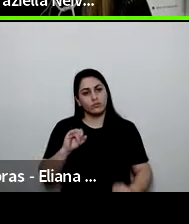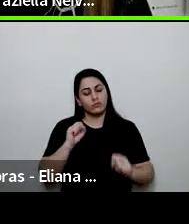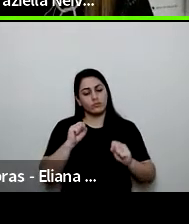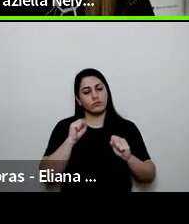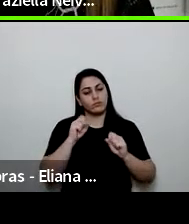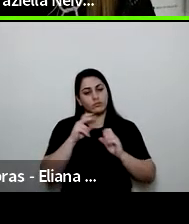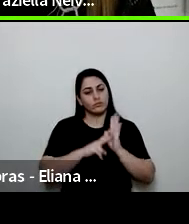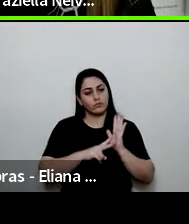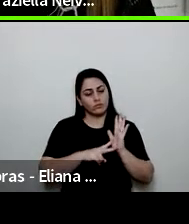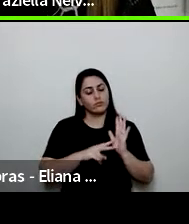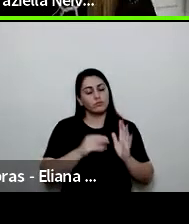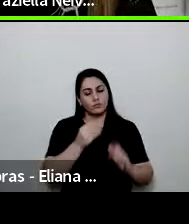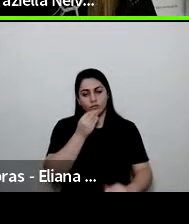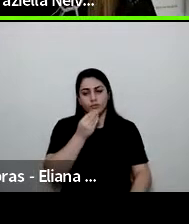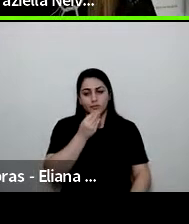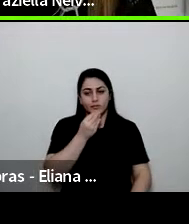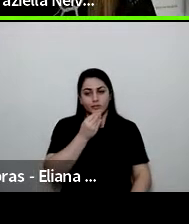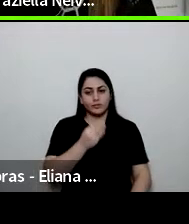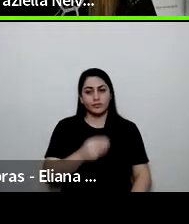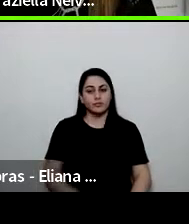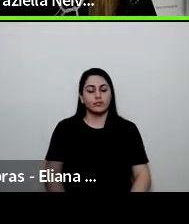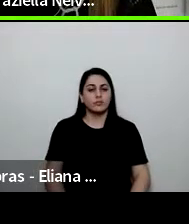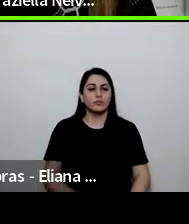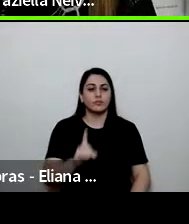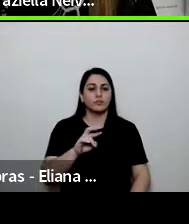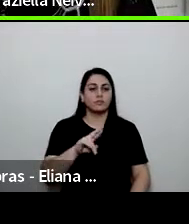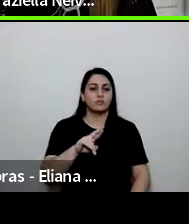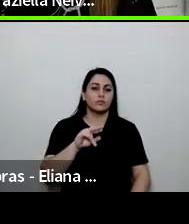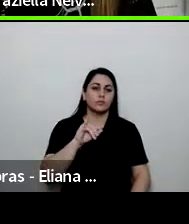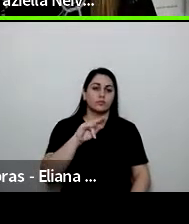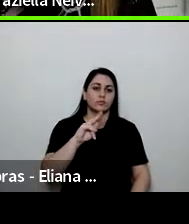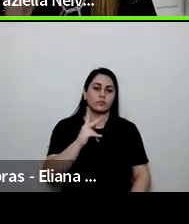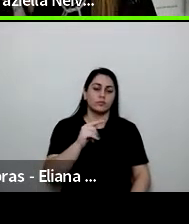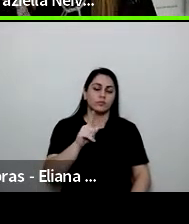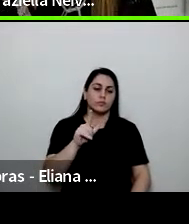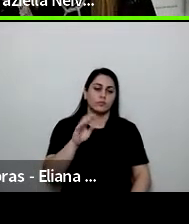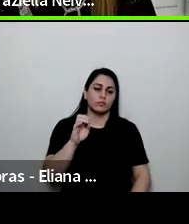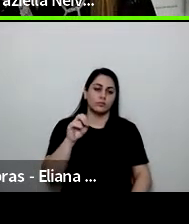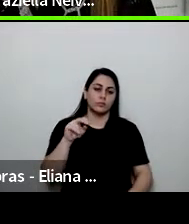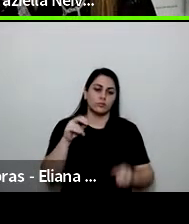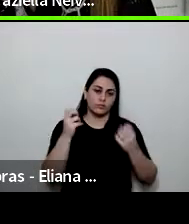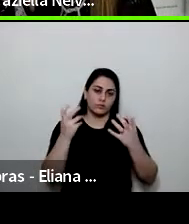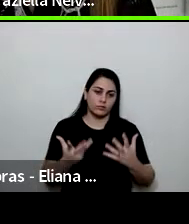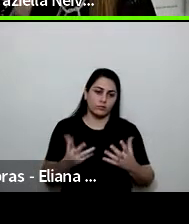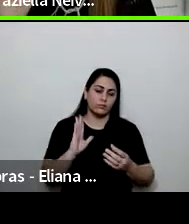o presidente dois a questão do